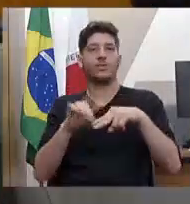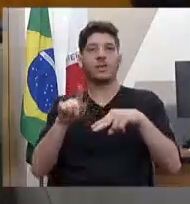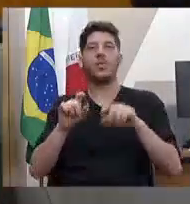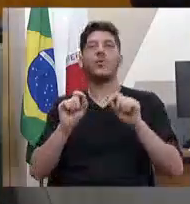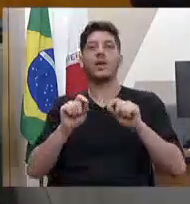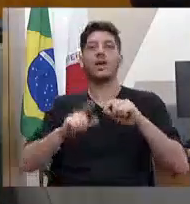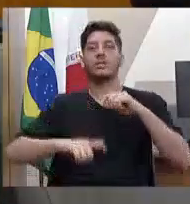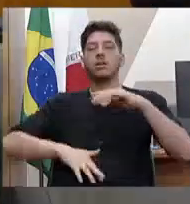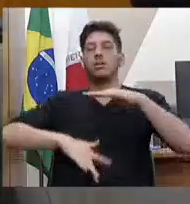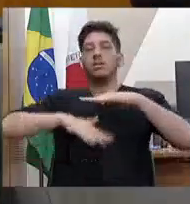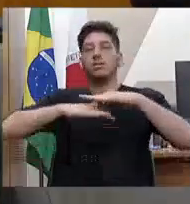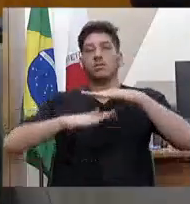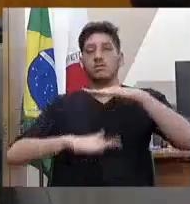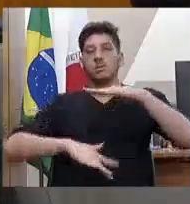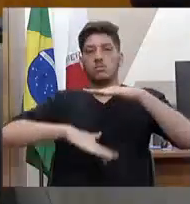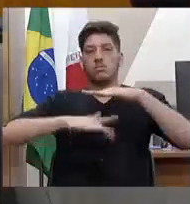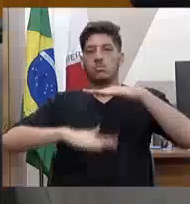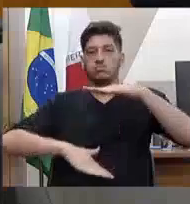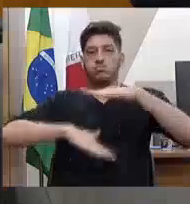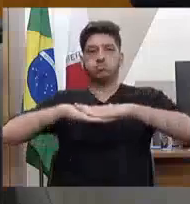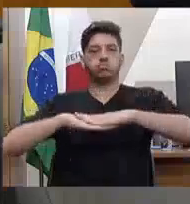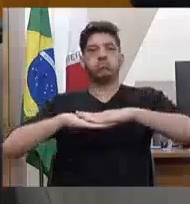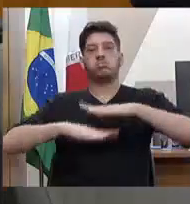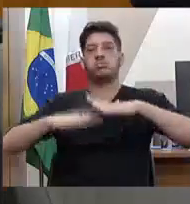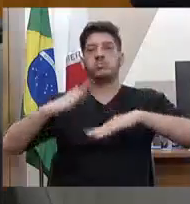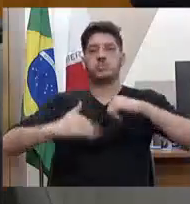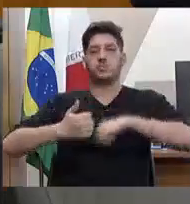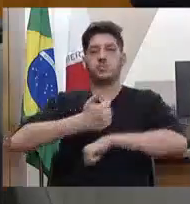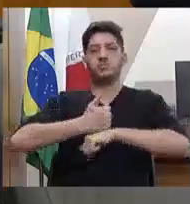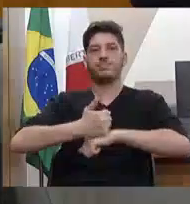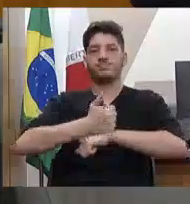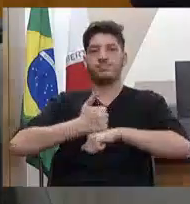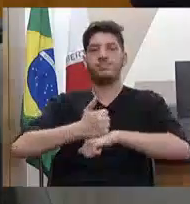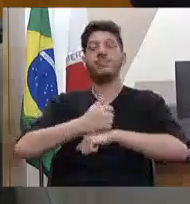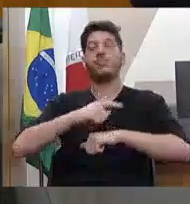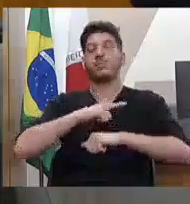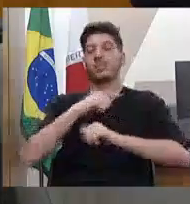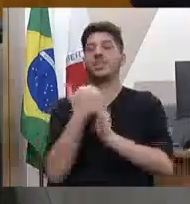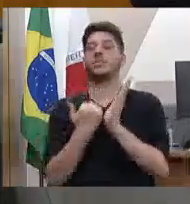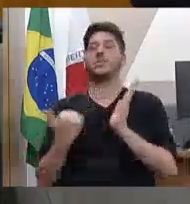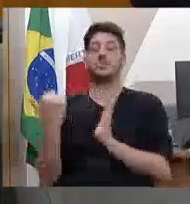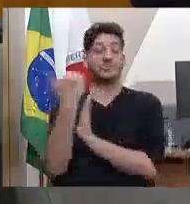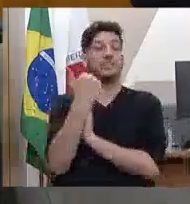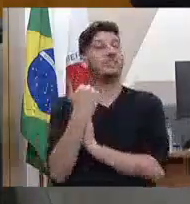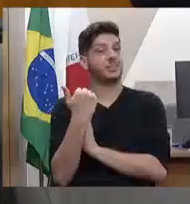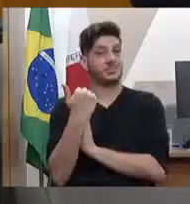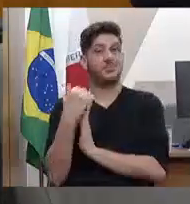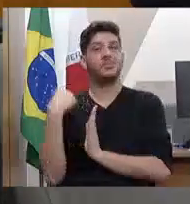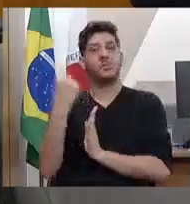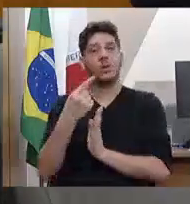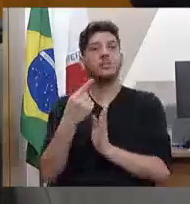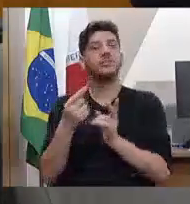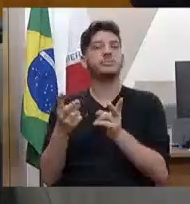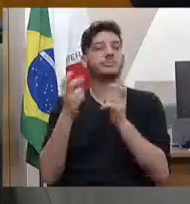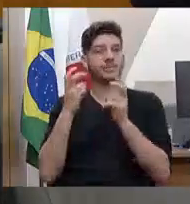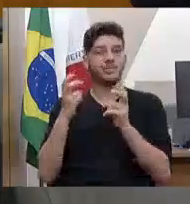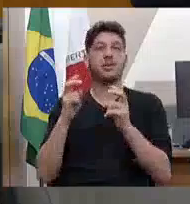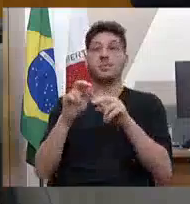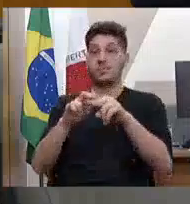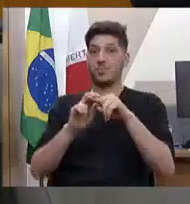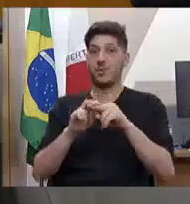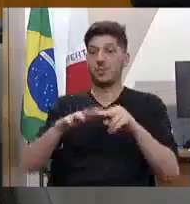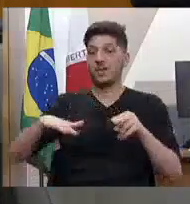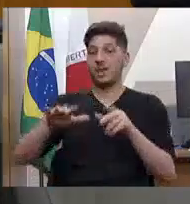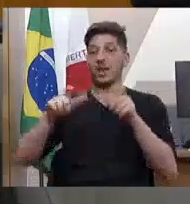profissional né extremo então esses casos são os casos crescentes e a gente demonstrou isso para os banqueiros